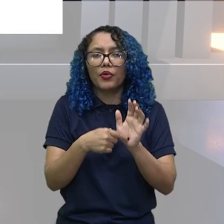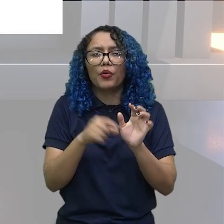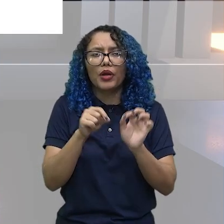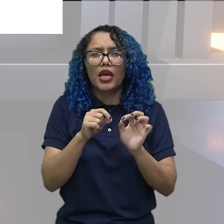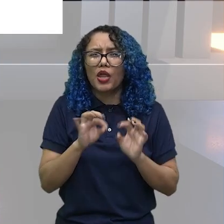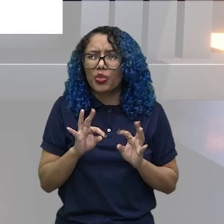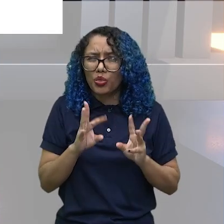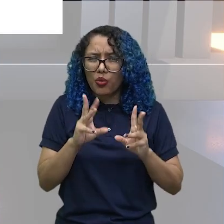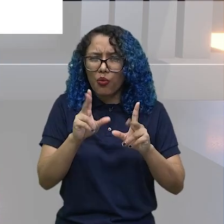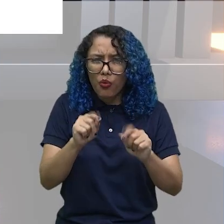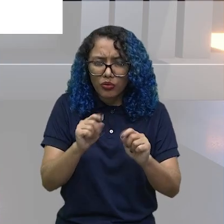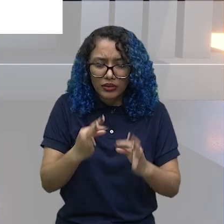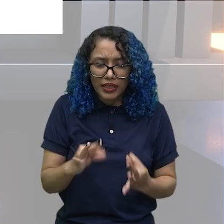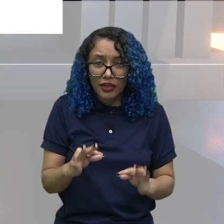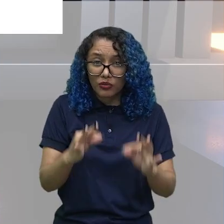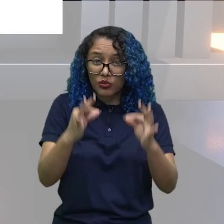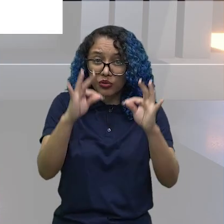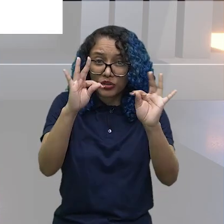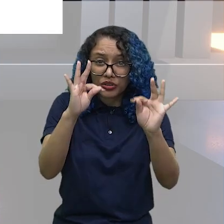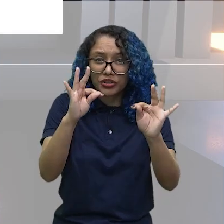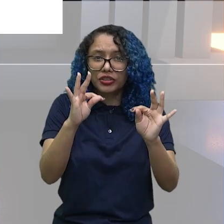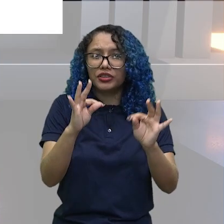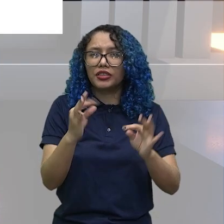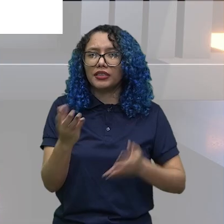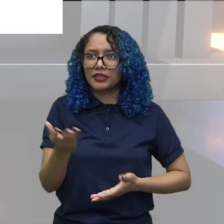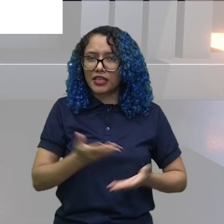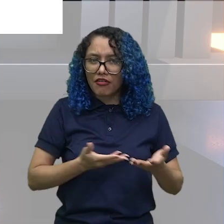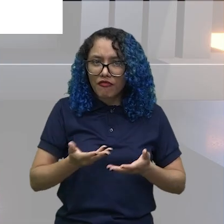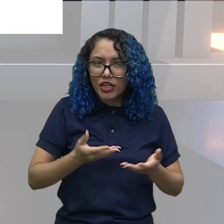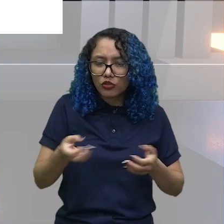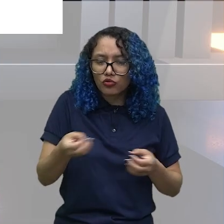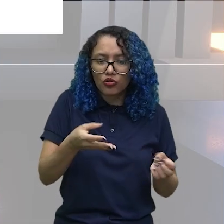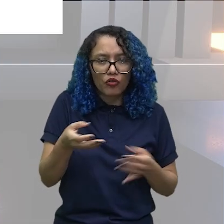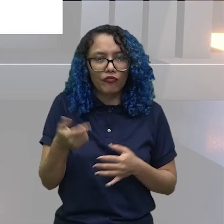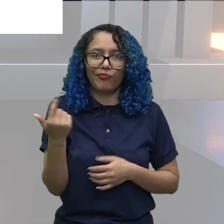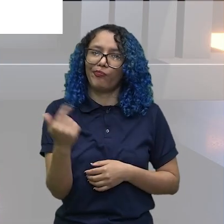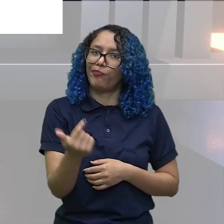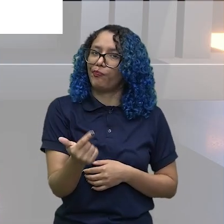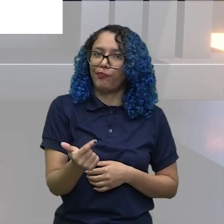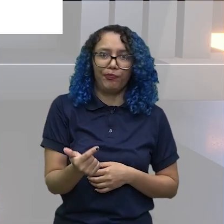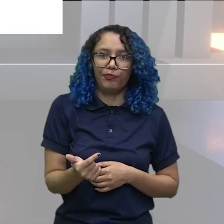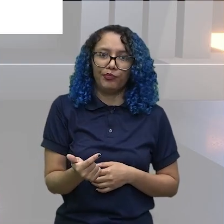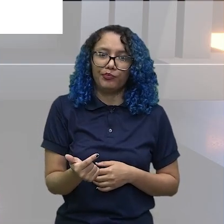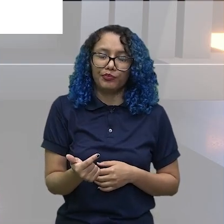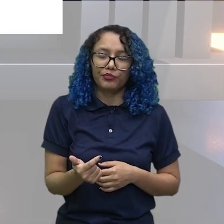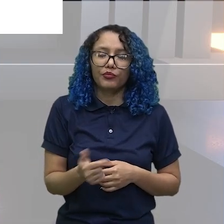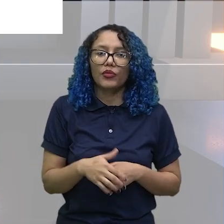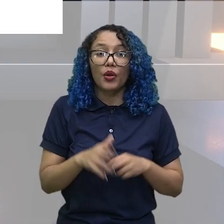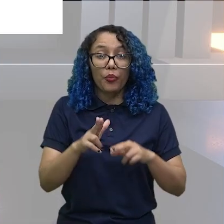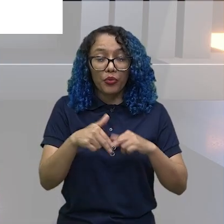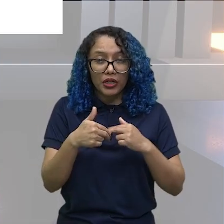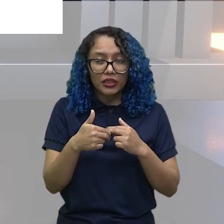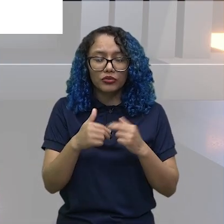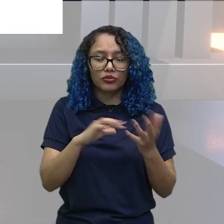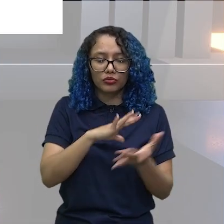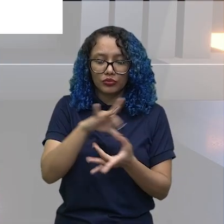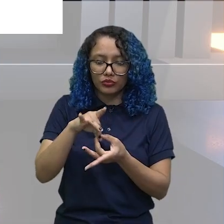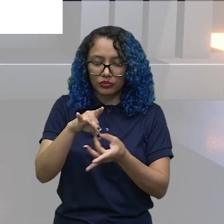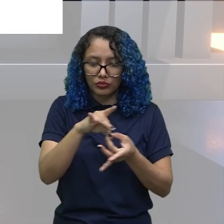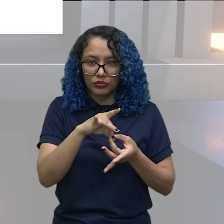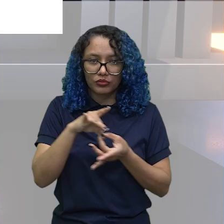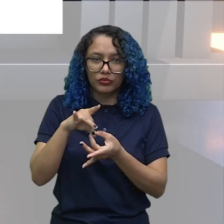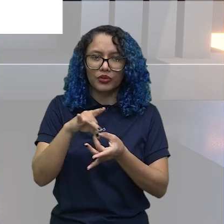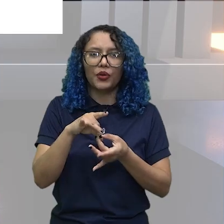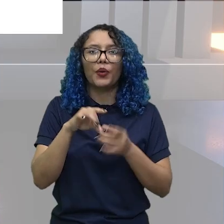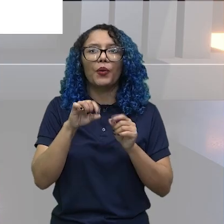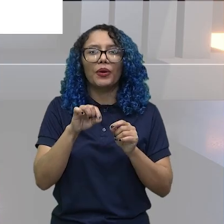acesso à tecnologia, aos serviços modernos, tá? Por isso, fala-se que a globalização